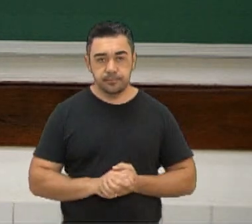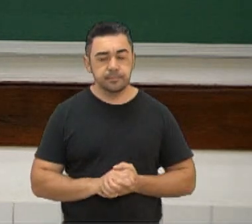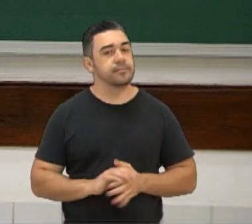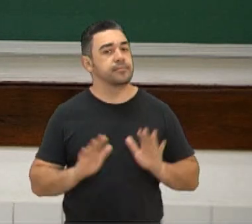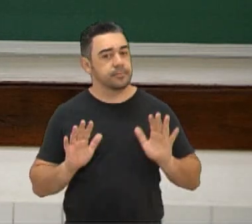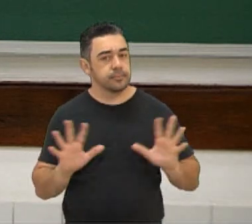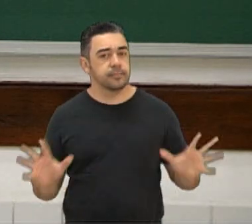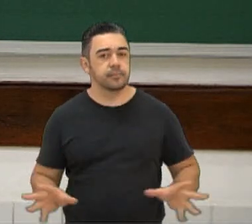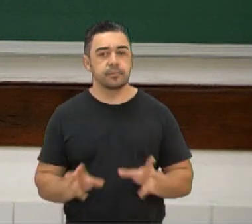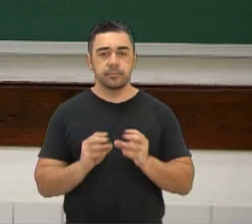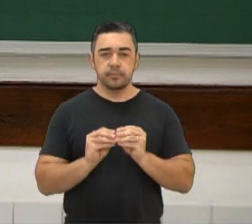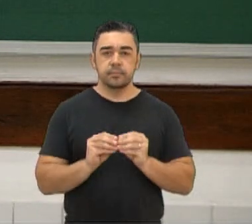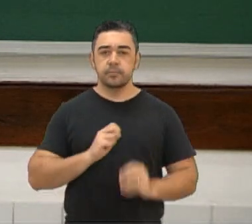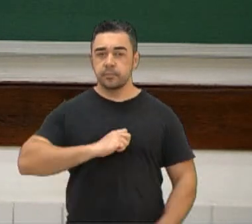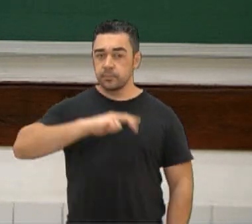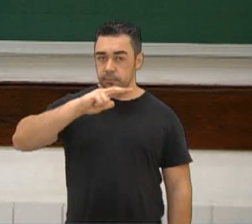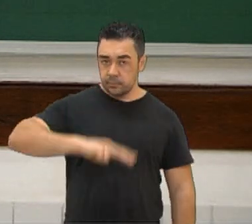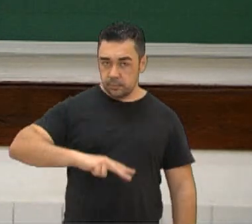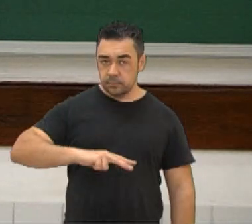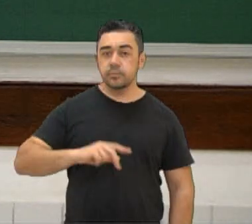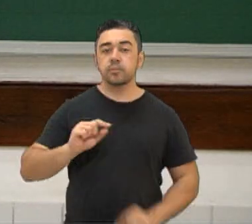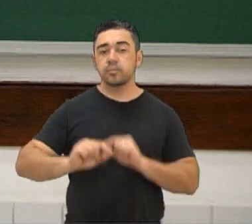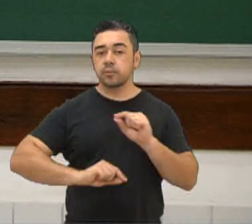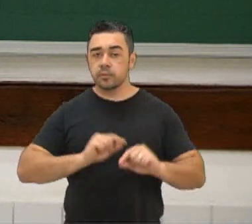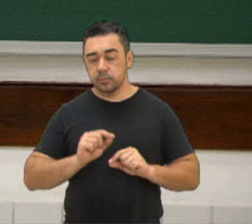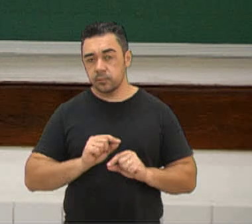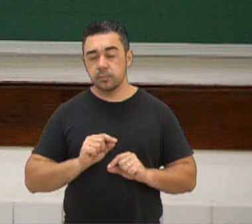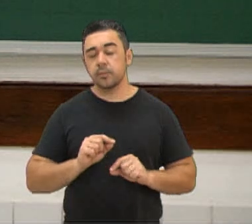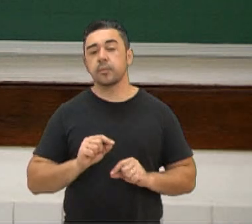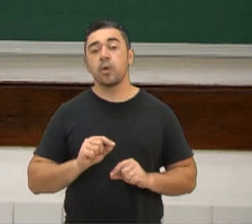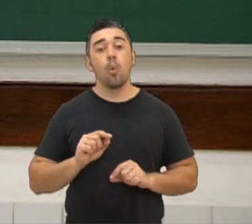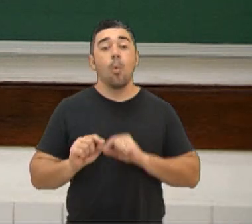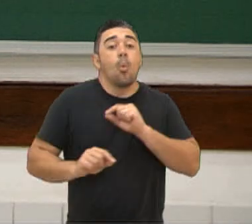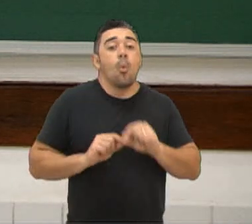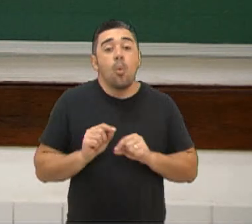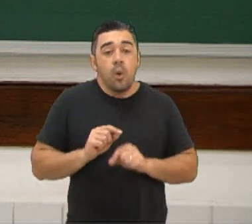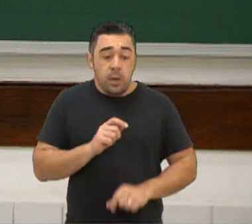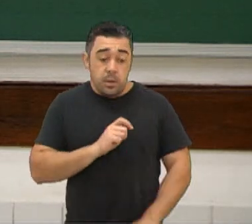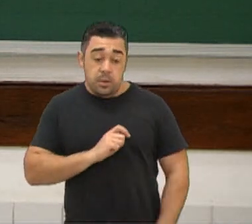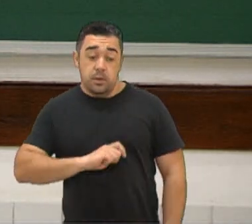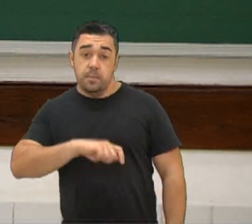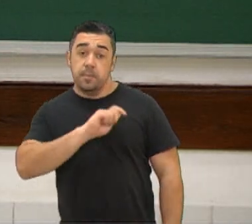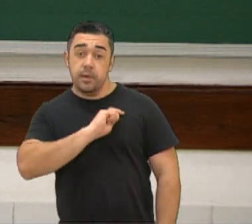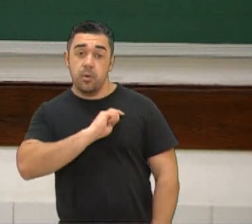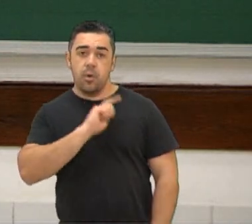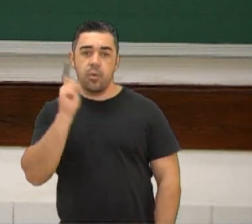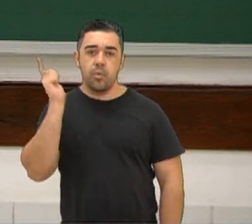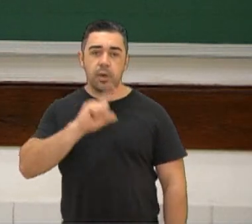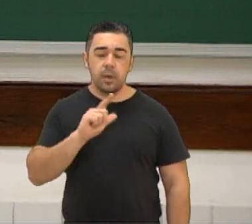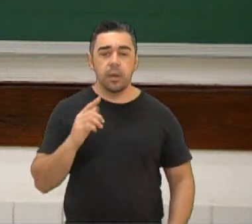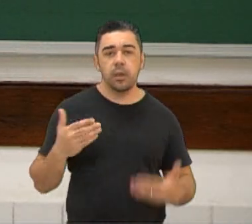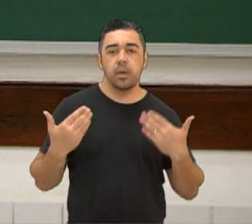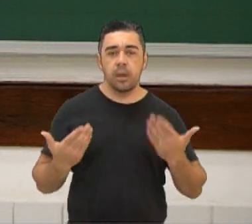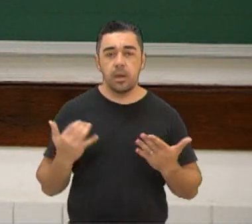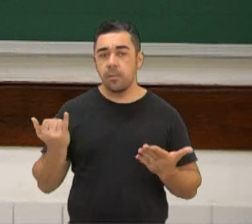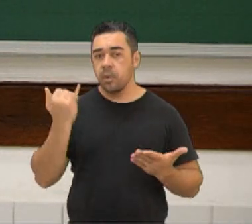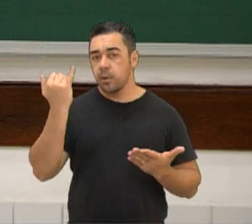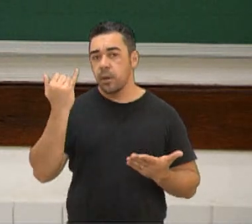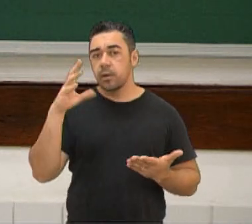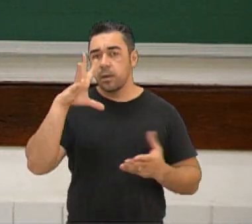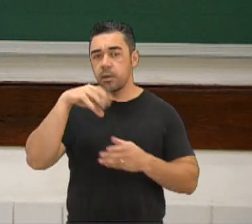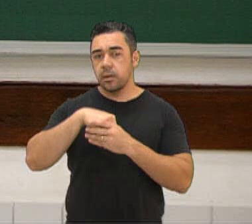pequena revisãozinha aqui dos portugueses e depois a gente vai destacar o que os espanhóis, né, qual é o papel de importância deles nessas